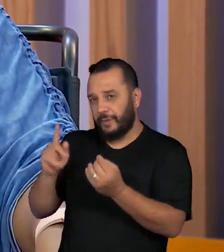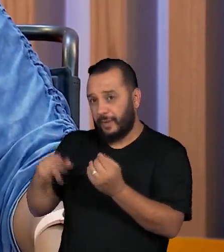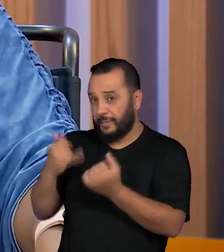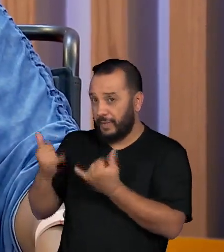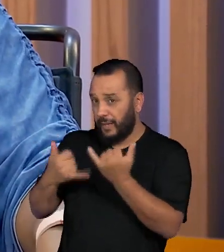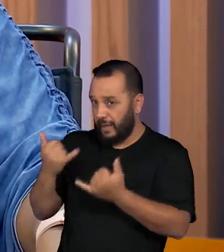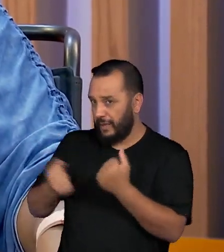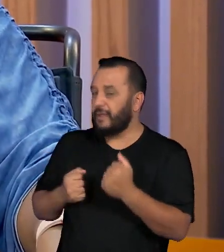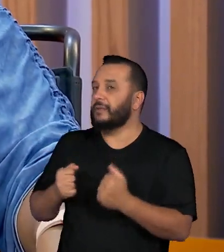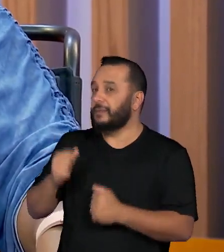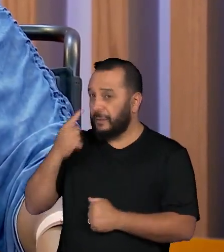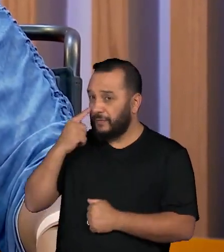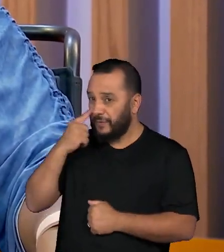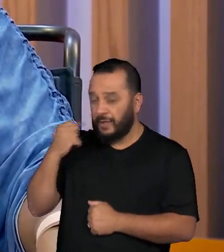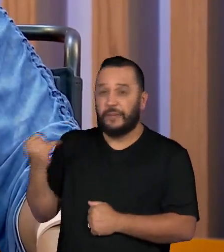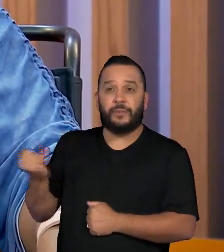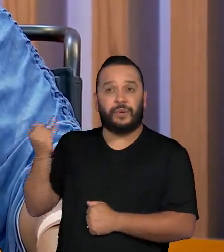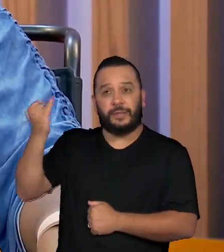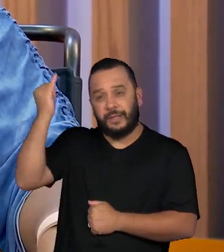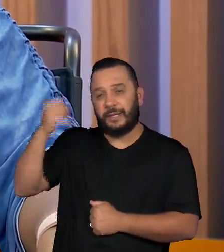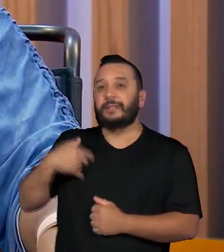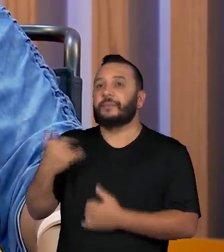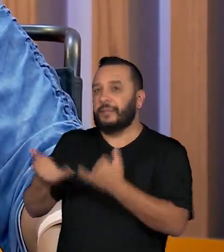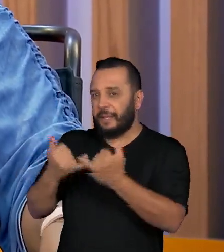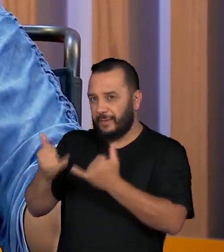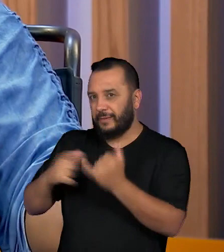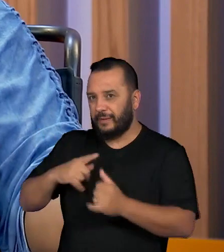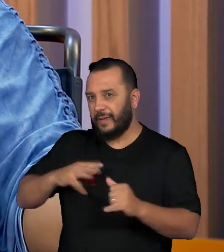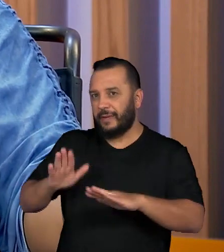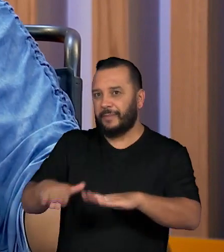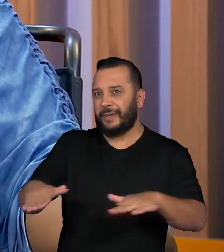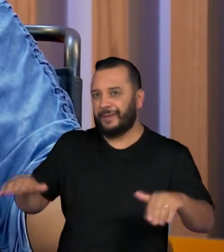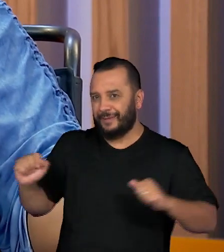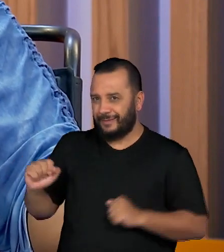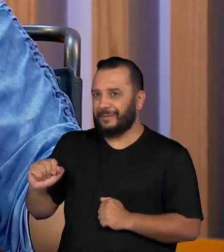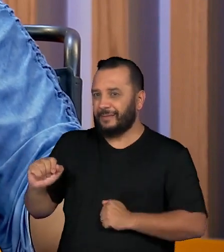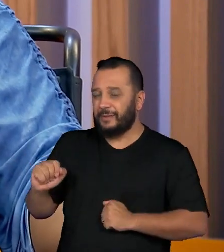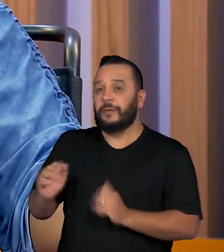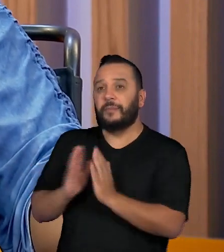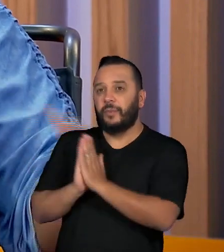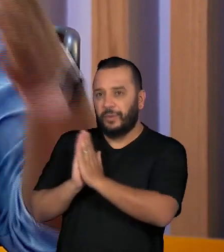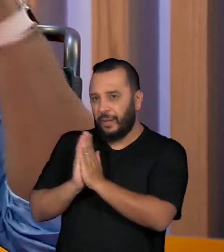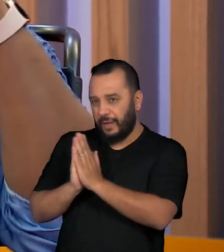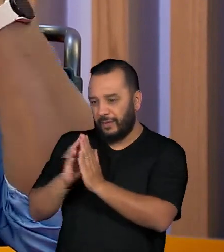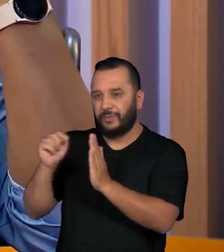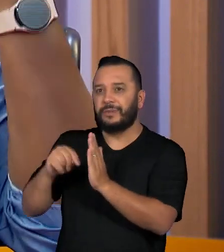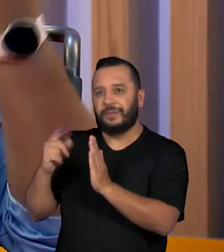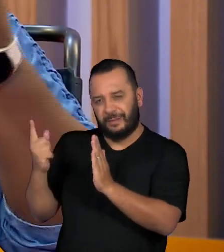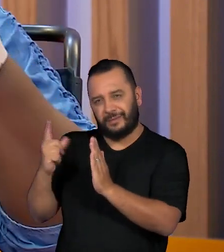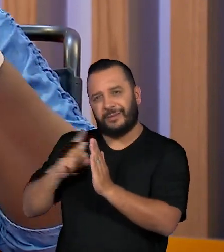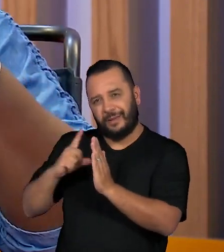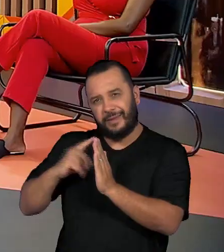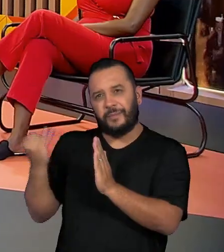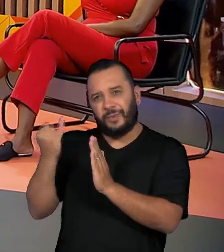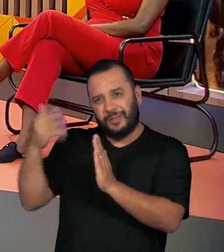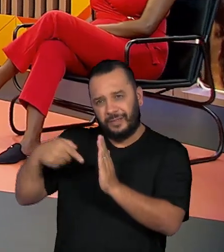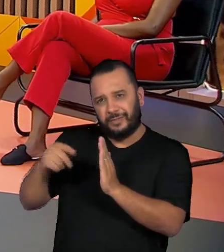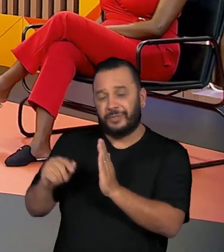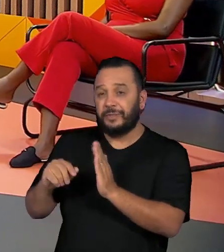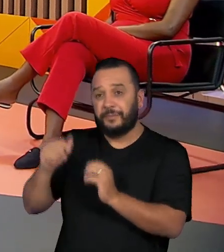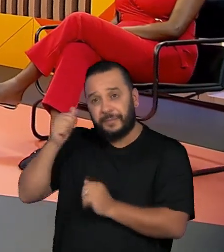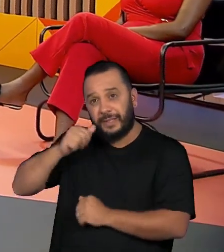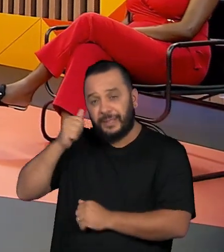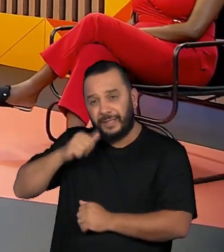ver a importância que o brinquedo tem na infância. Então a importância que bonecos têm. Se meninas com 6 anos elas